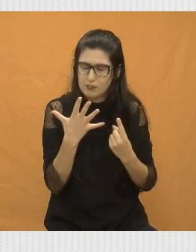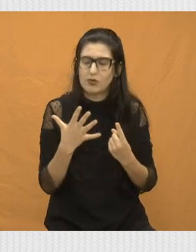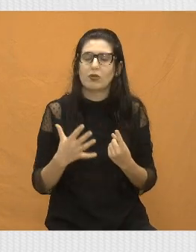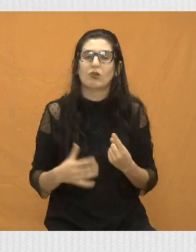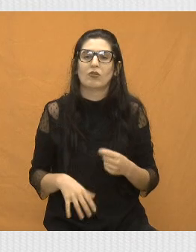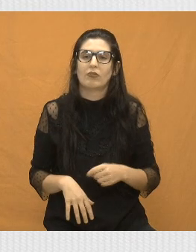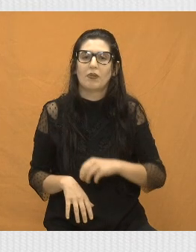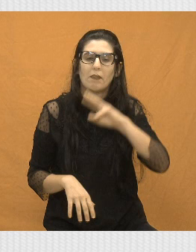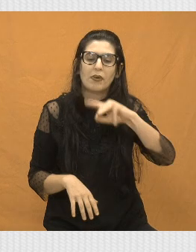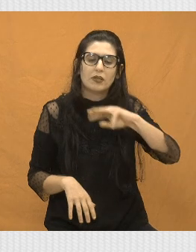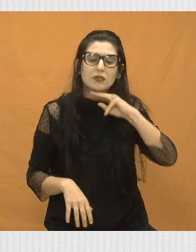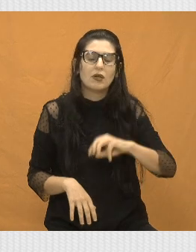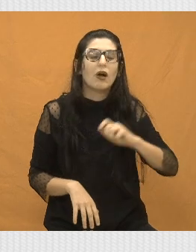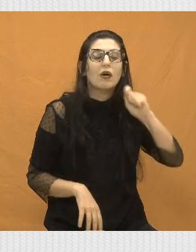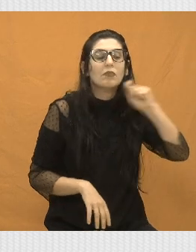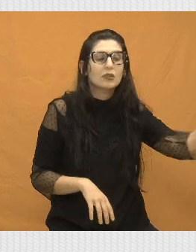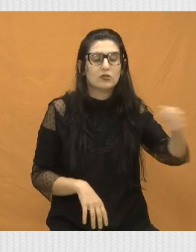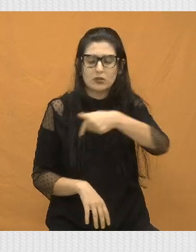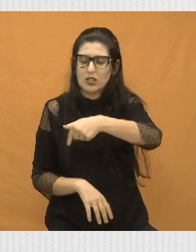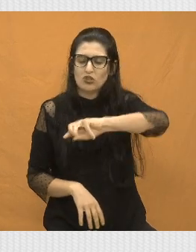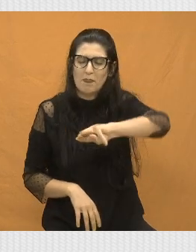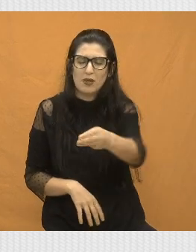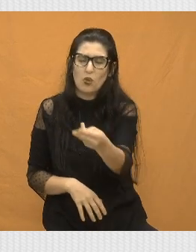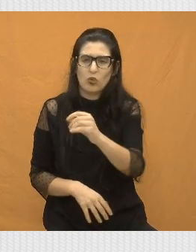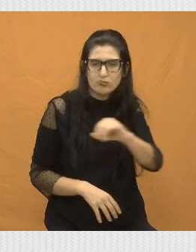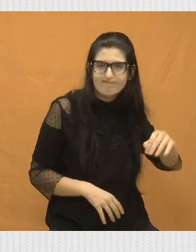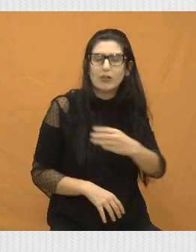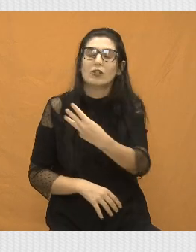7.869.000, chegando a um patamar de